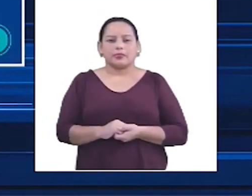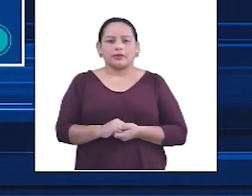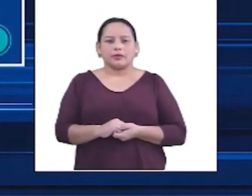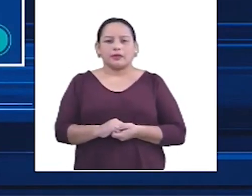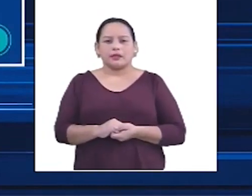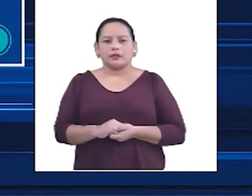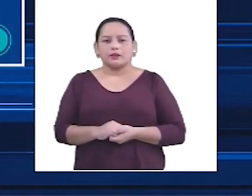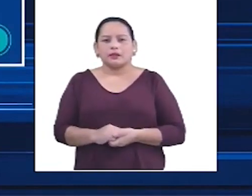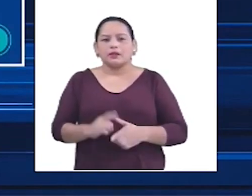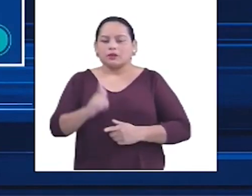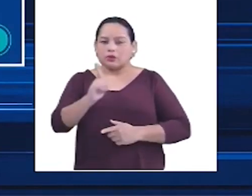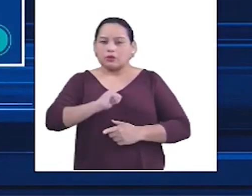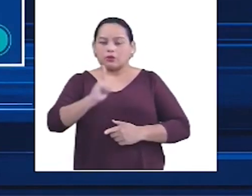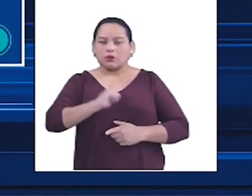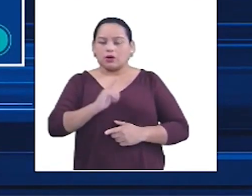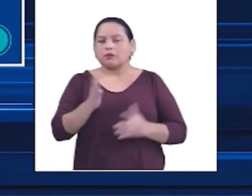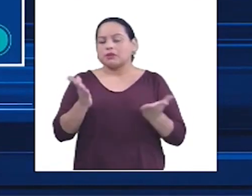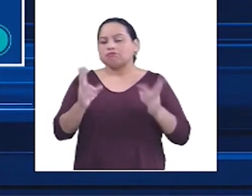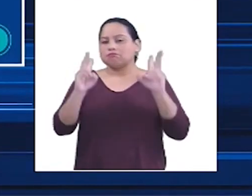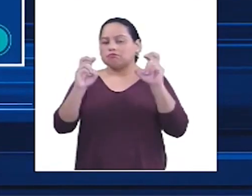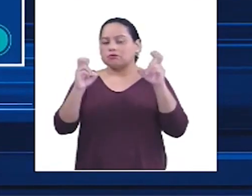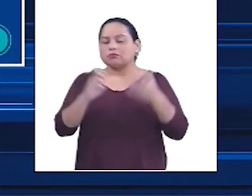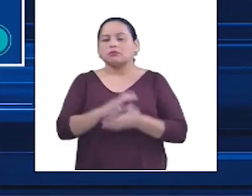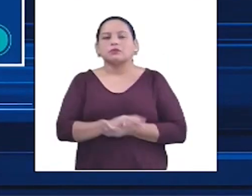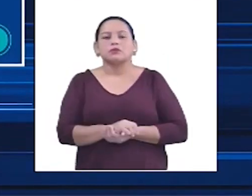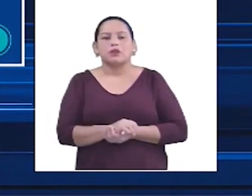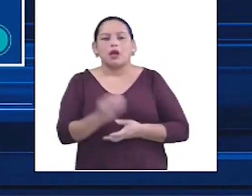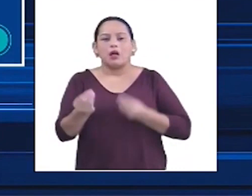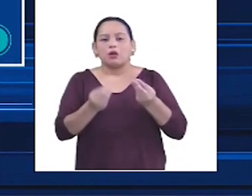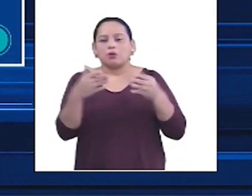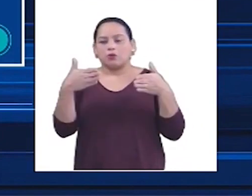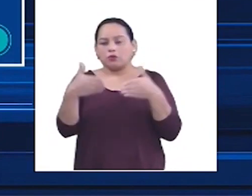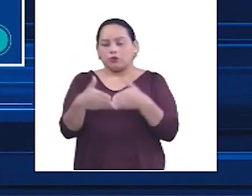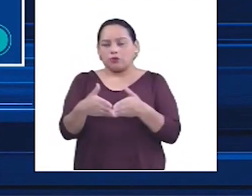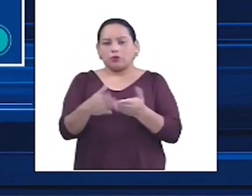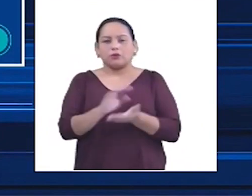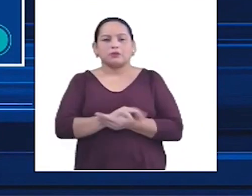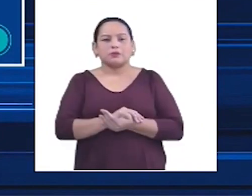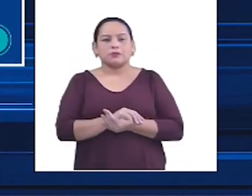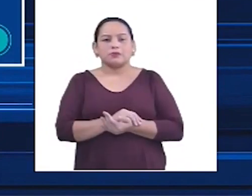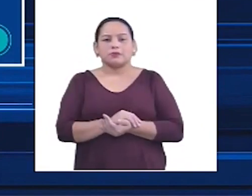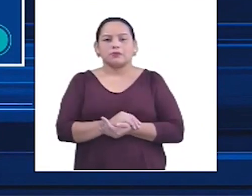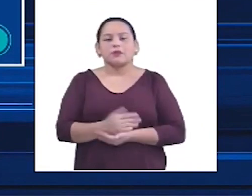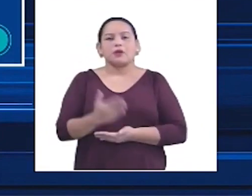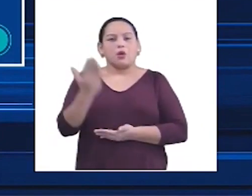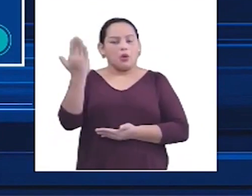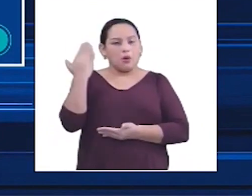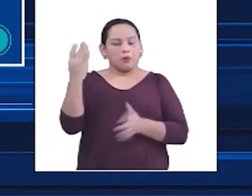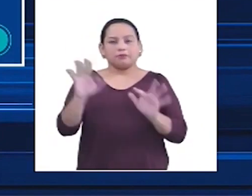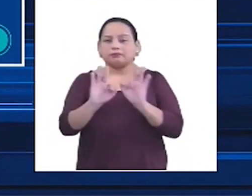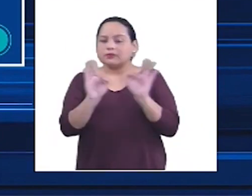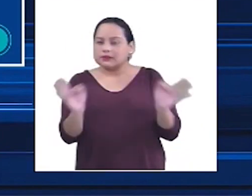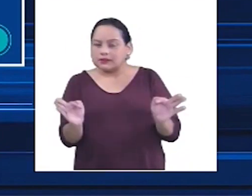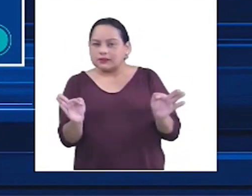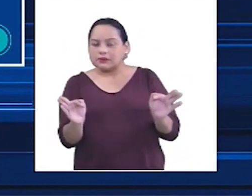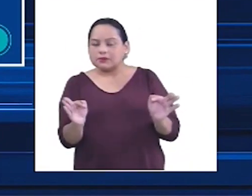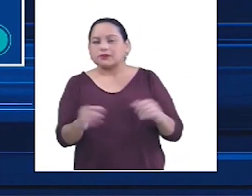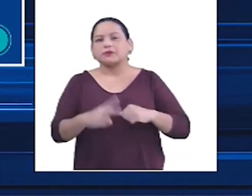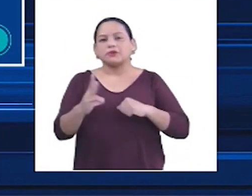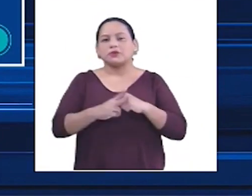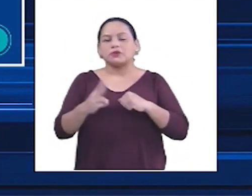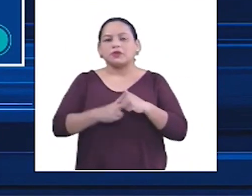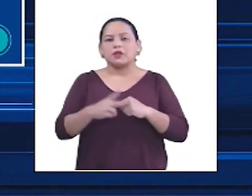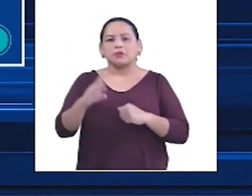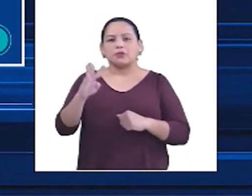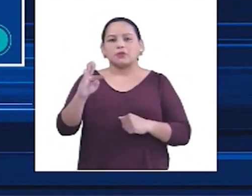Nosso grammar topic, então, como eu já tinha adiantado, ele vai trabalhar o simple past, o passado simples, do verbo to be, of